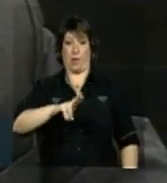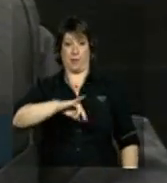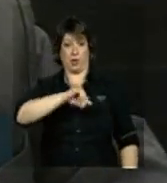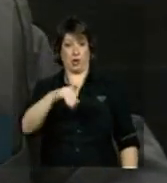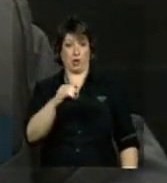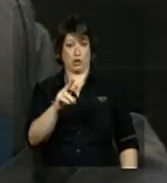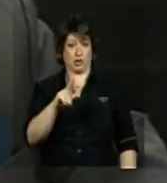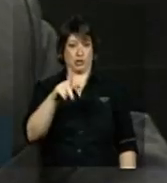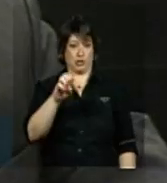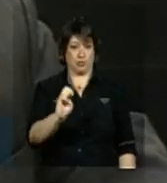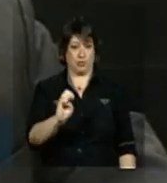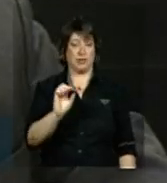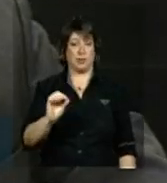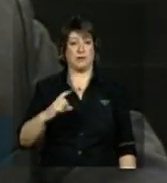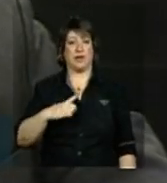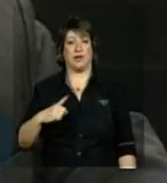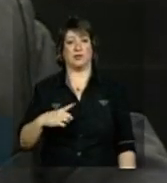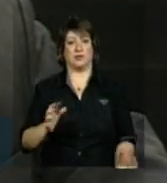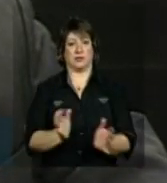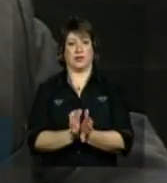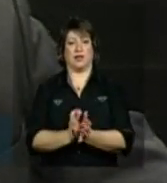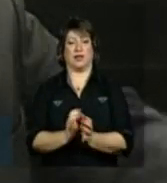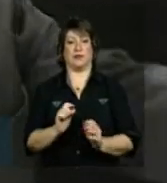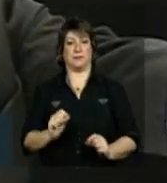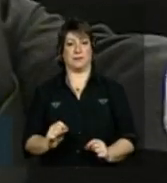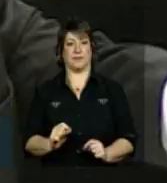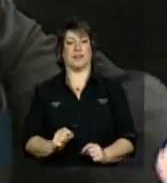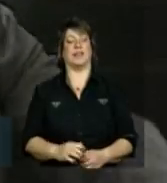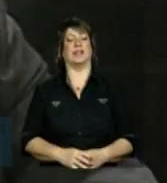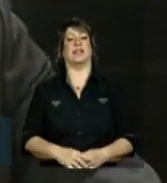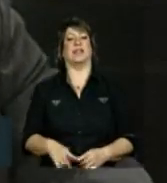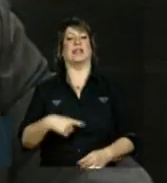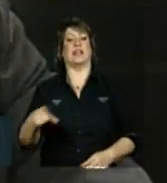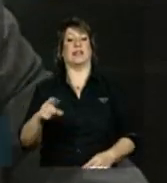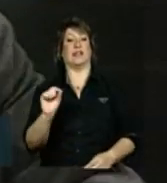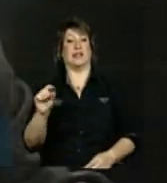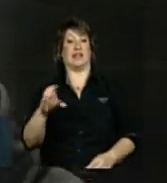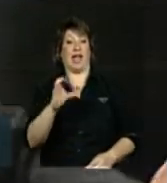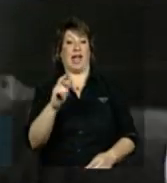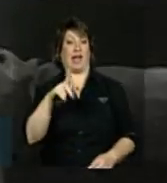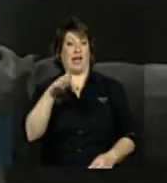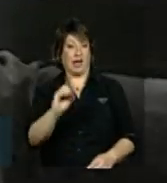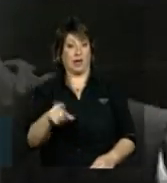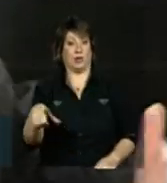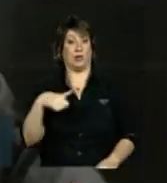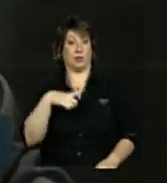Mendes Ribeiro Filho. Em compensação, o cargo do Osmar Dias